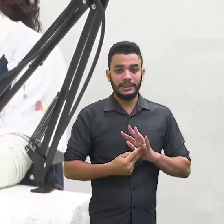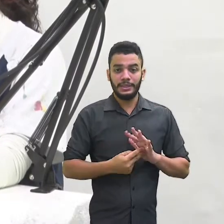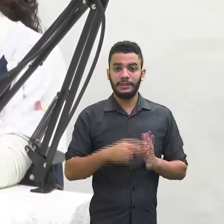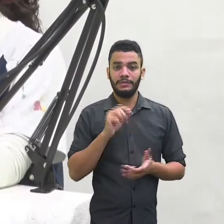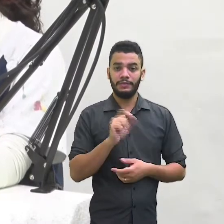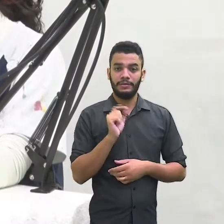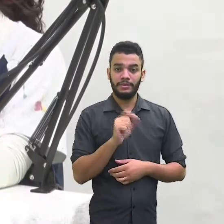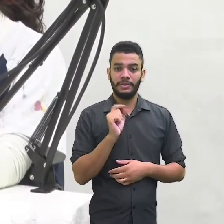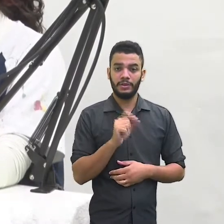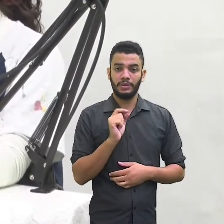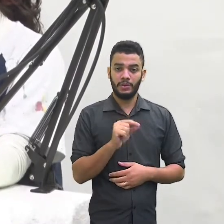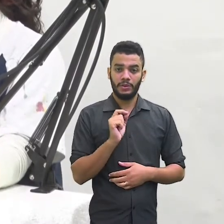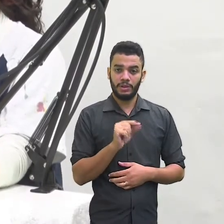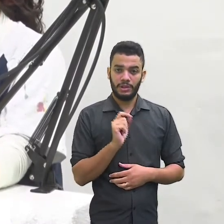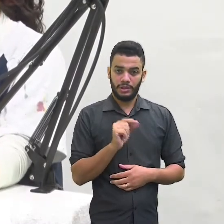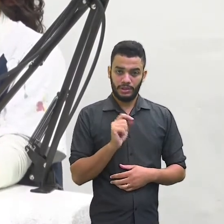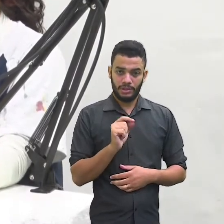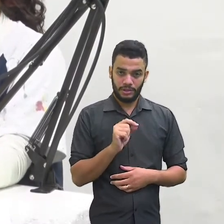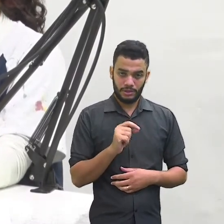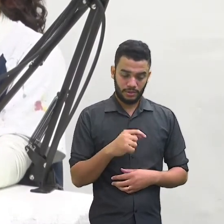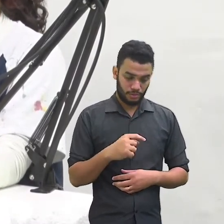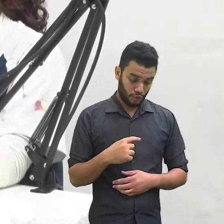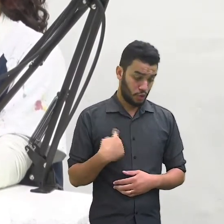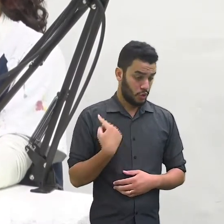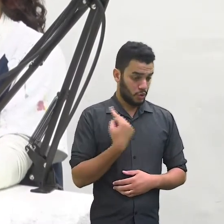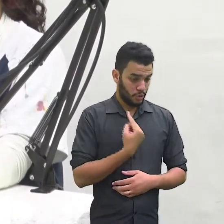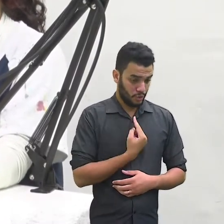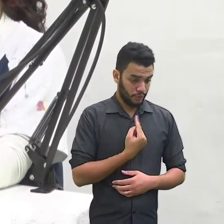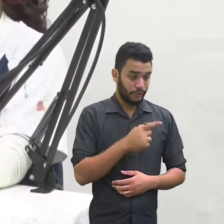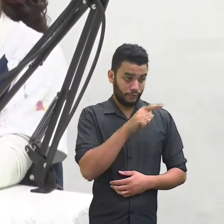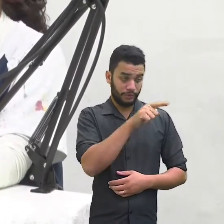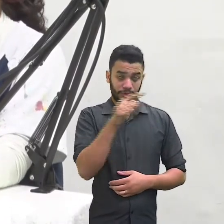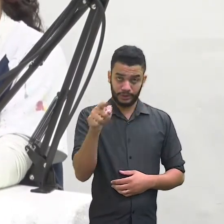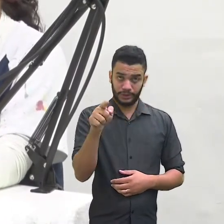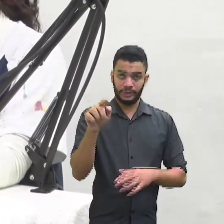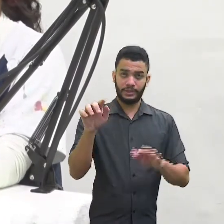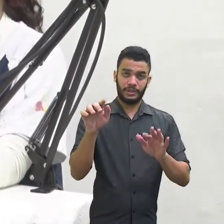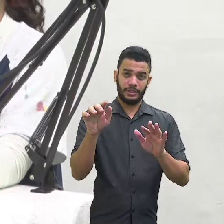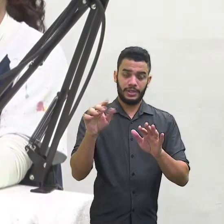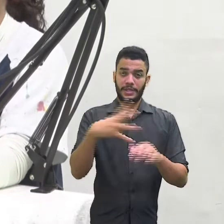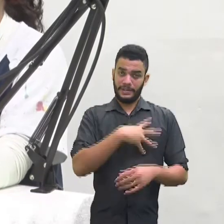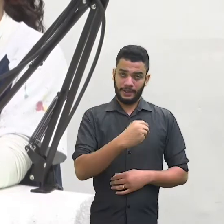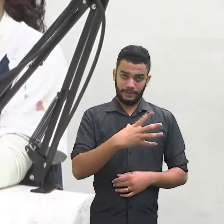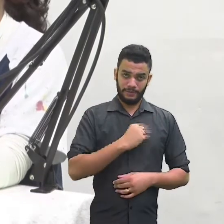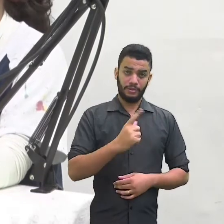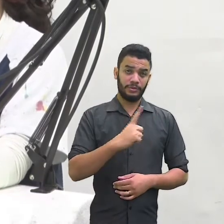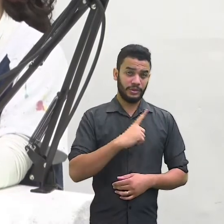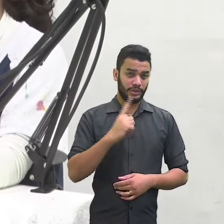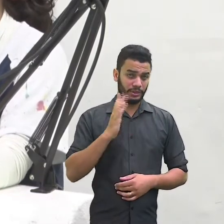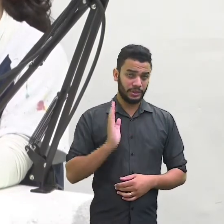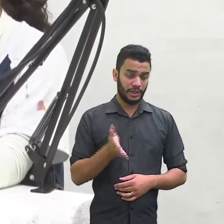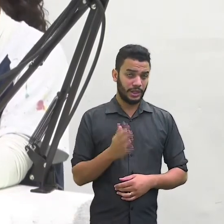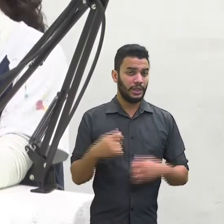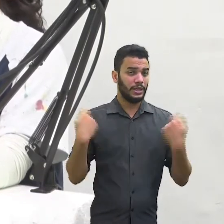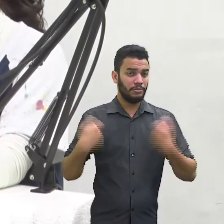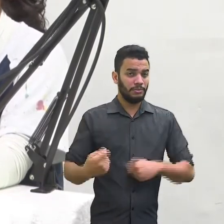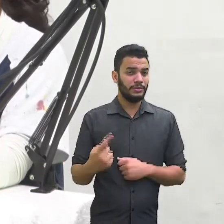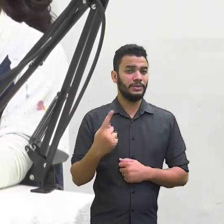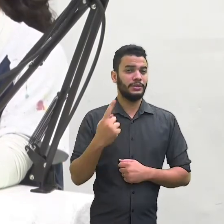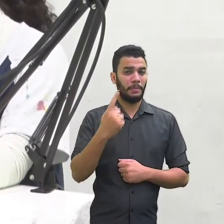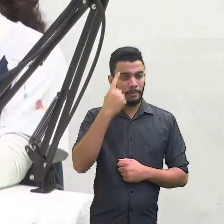no que falam. Mesmo os filhos não ouvindo, mas prestar bastante atenção no que falam também, porque é